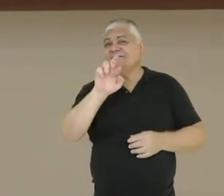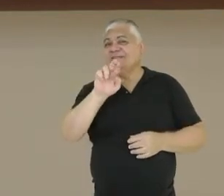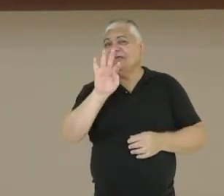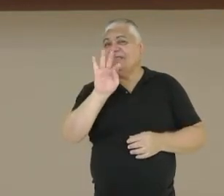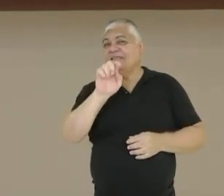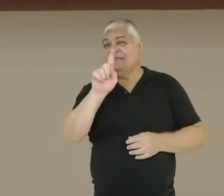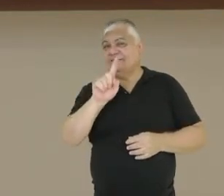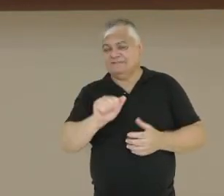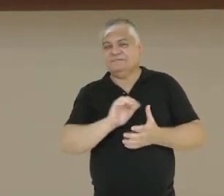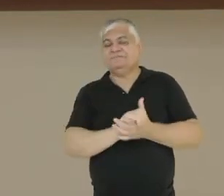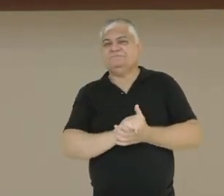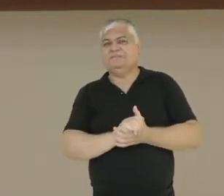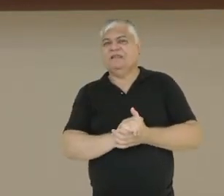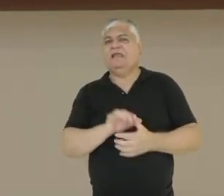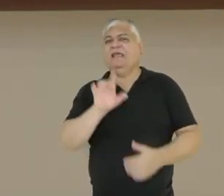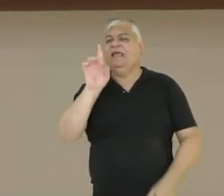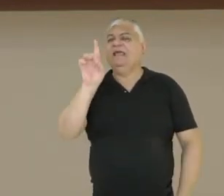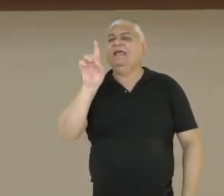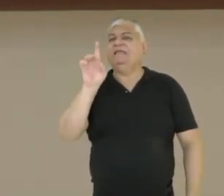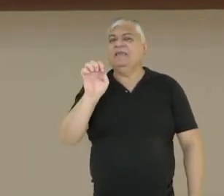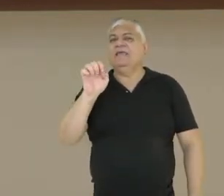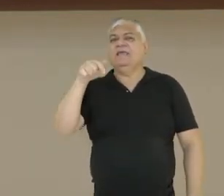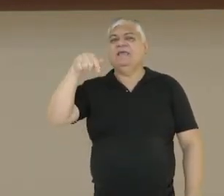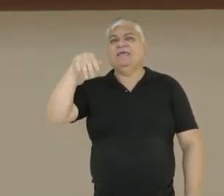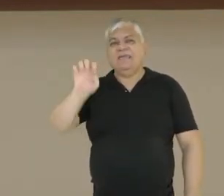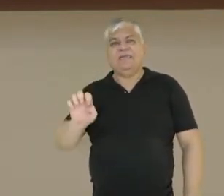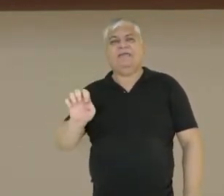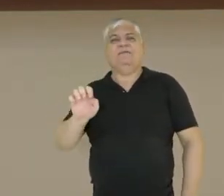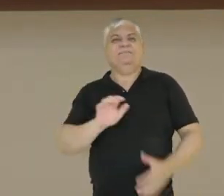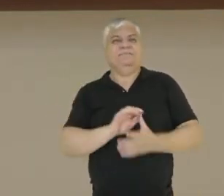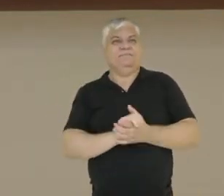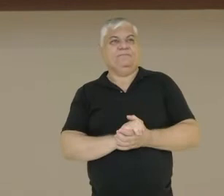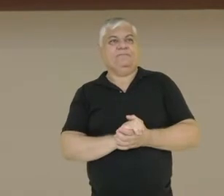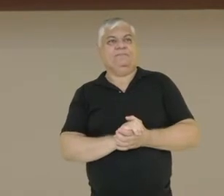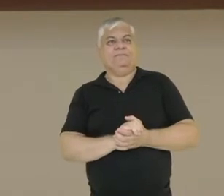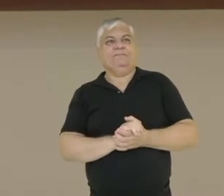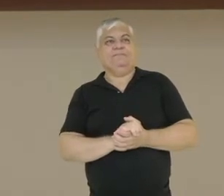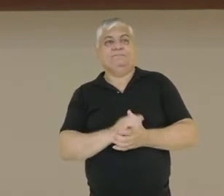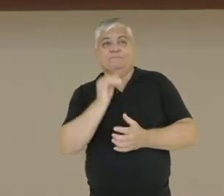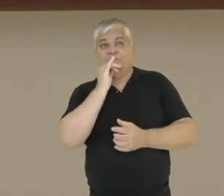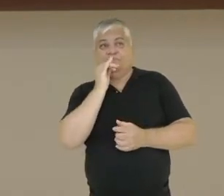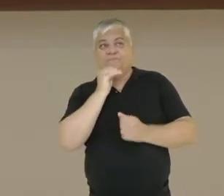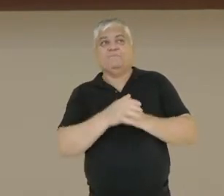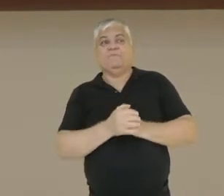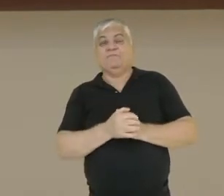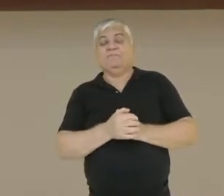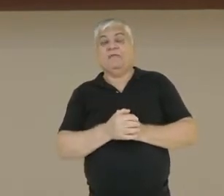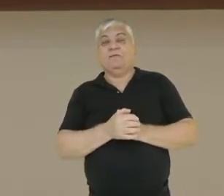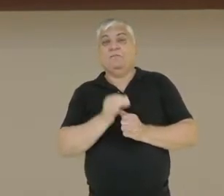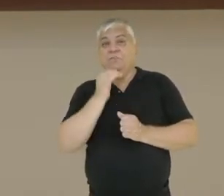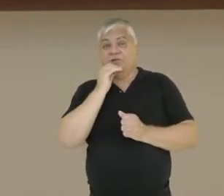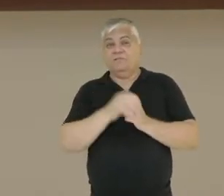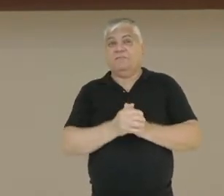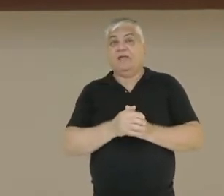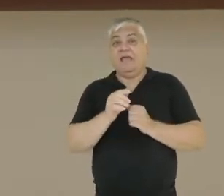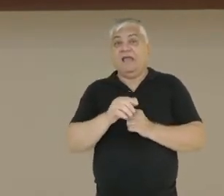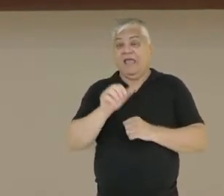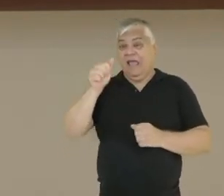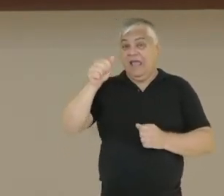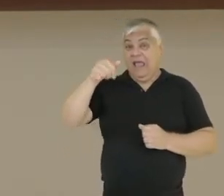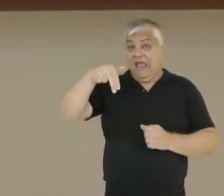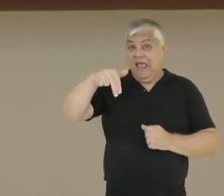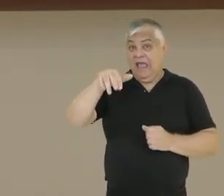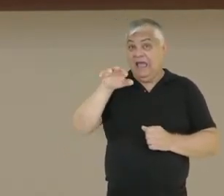complemento nominal. De que é uma informação, tenha certeza disso. Lá na antes de compartilhá-la, eu tenho o antes ali